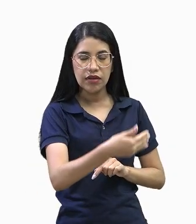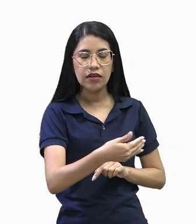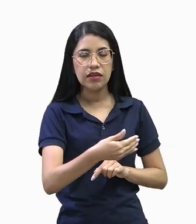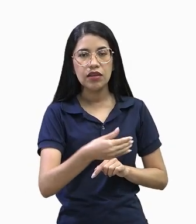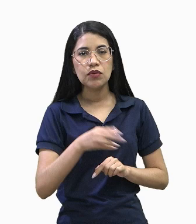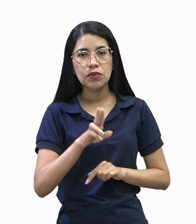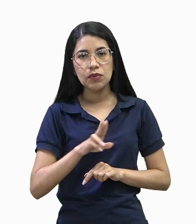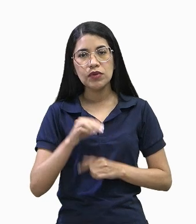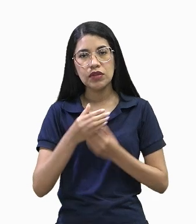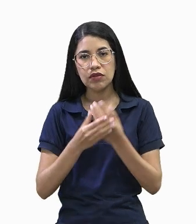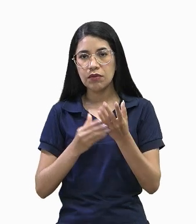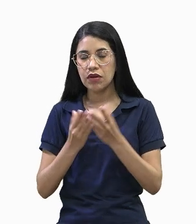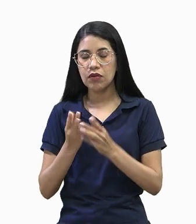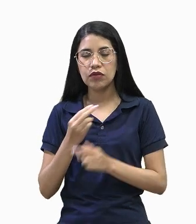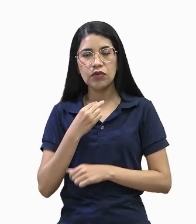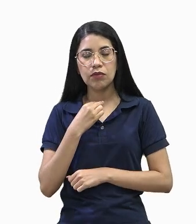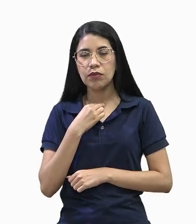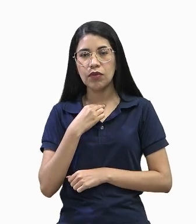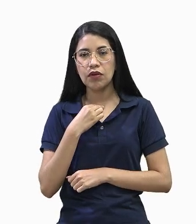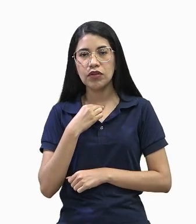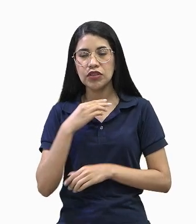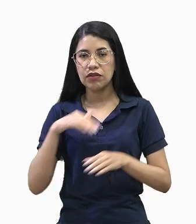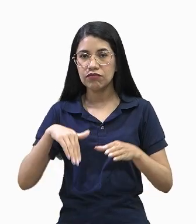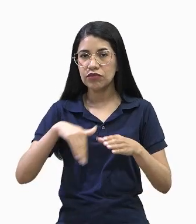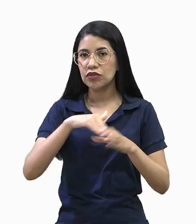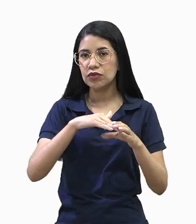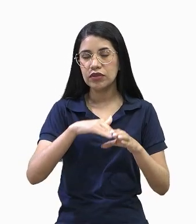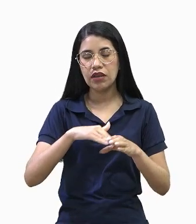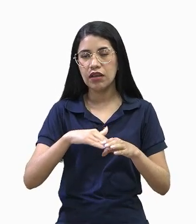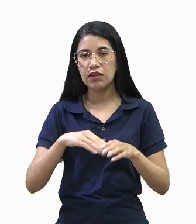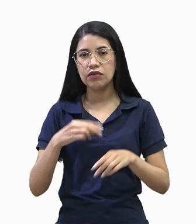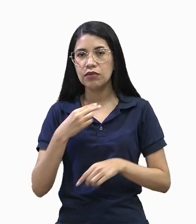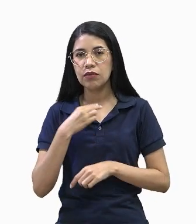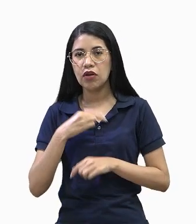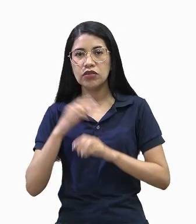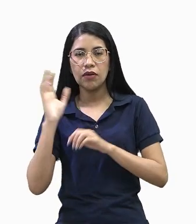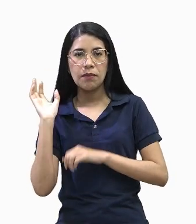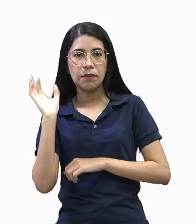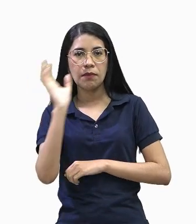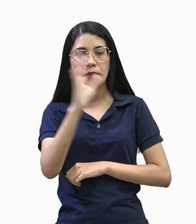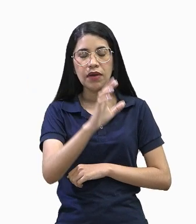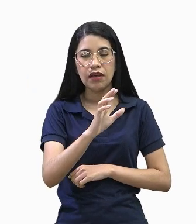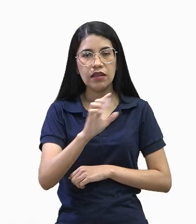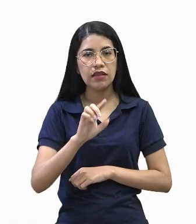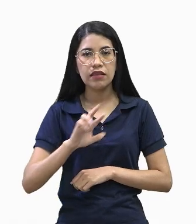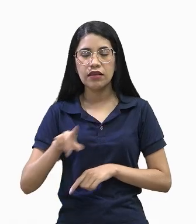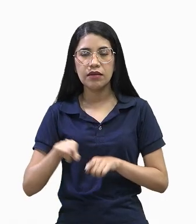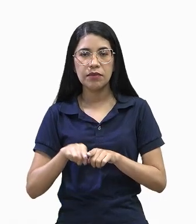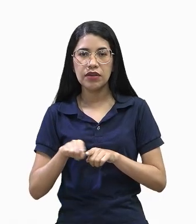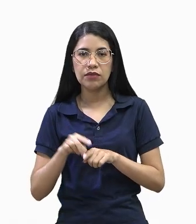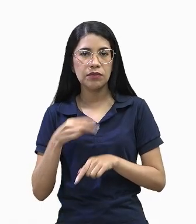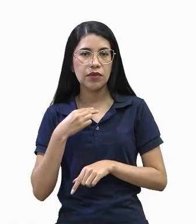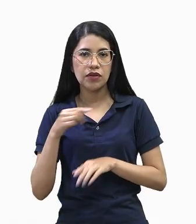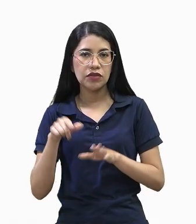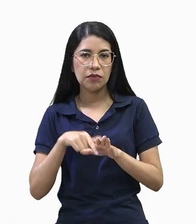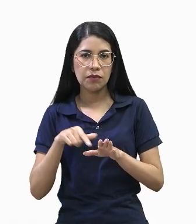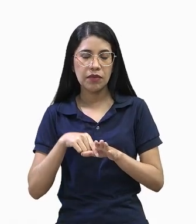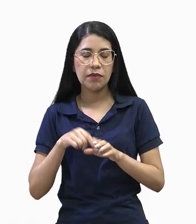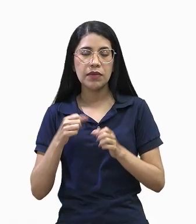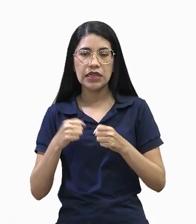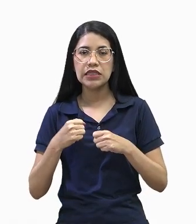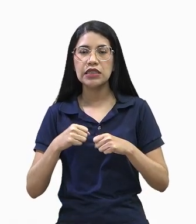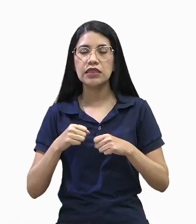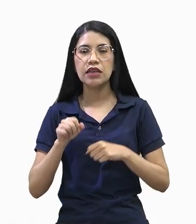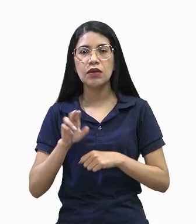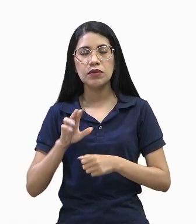as mãos. Ele não pode jogar, não pode arremessar, não pode usar os pés. Ele tem que levar a bola em